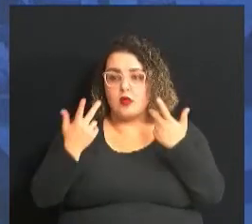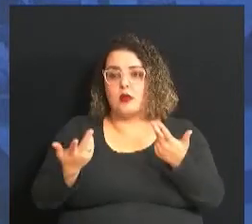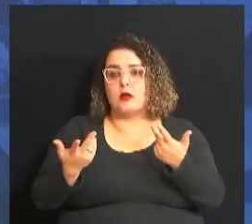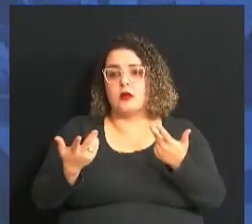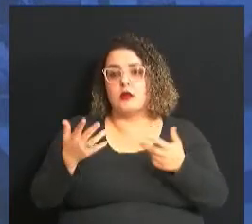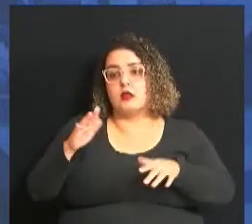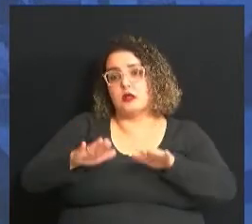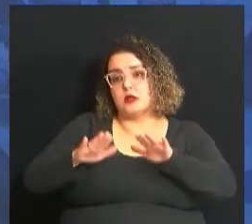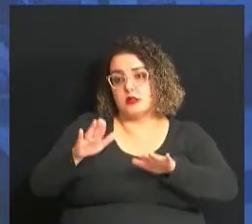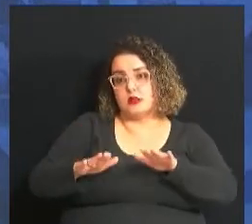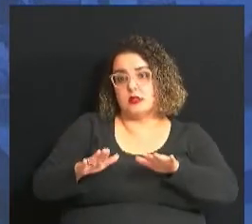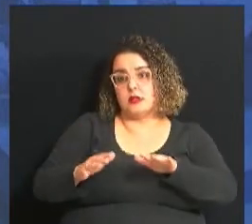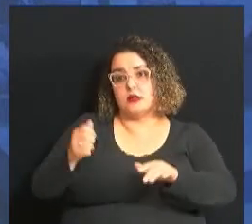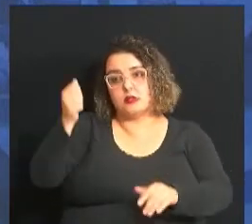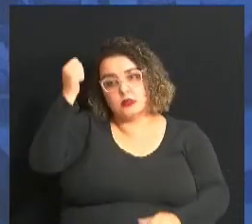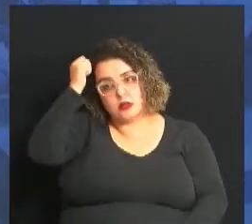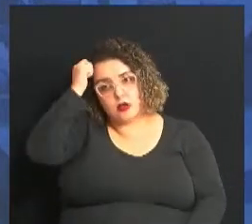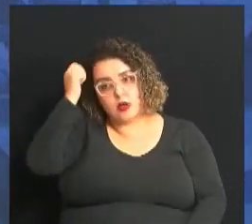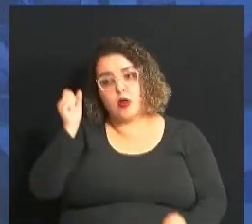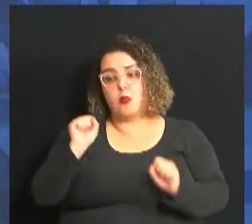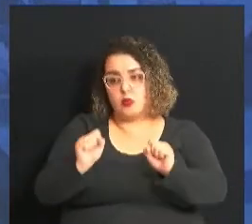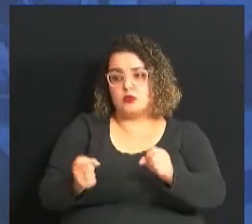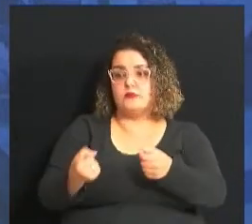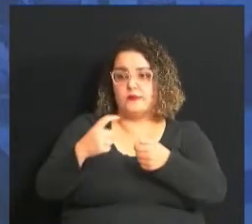ele se arrepender, é possível reverter?